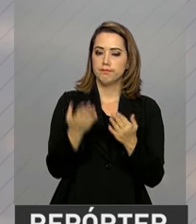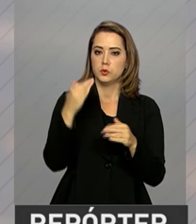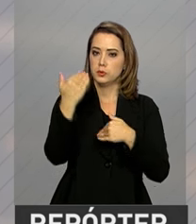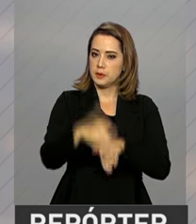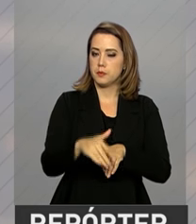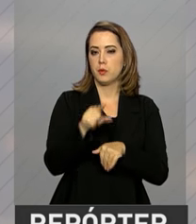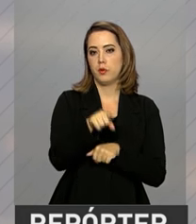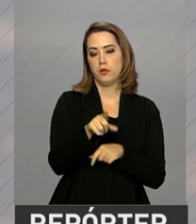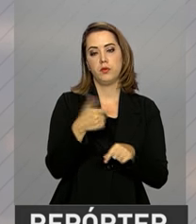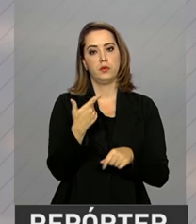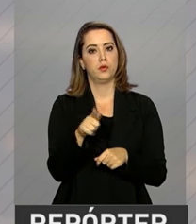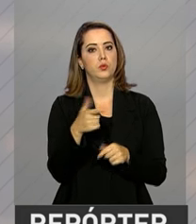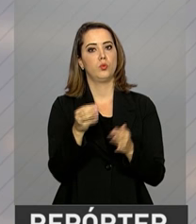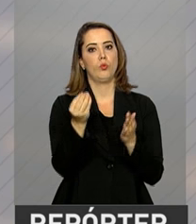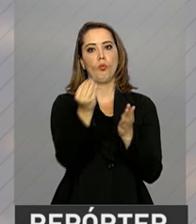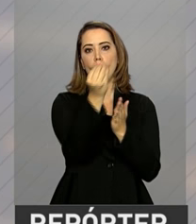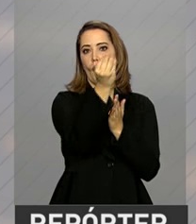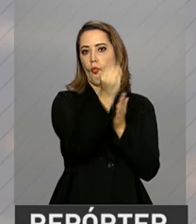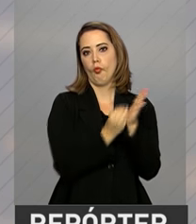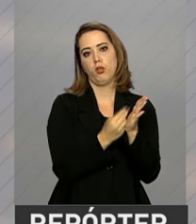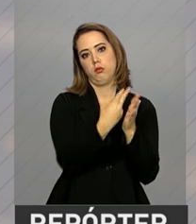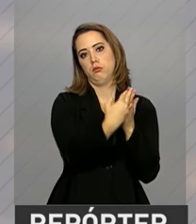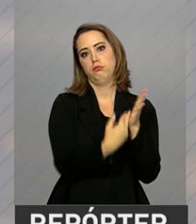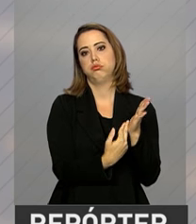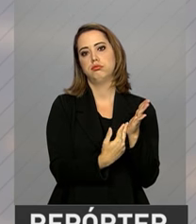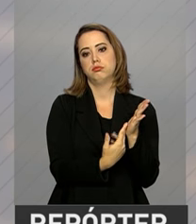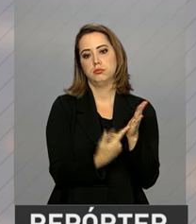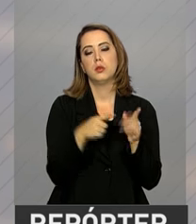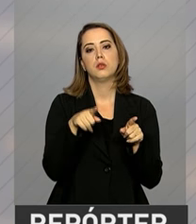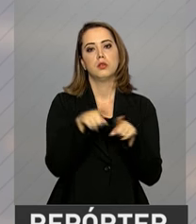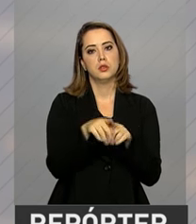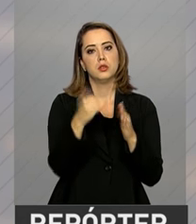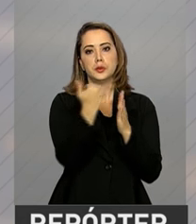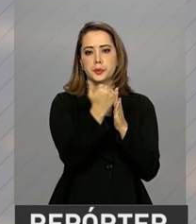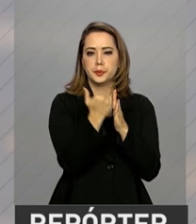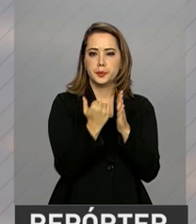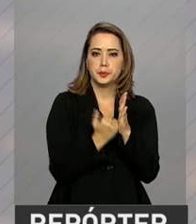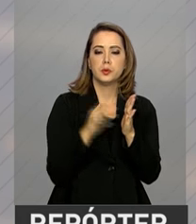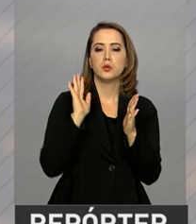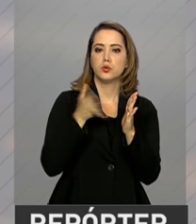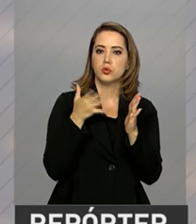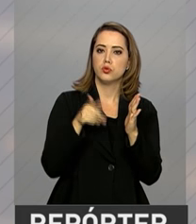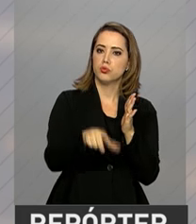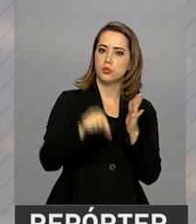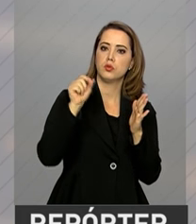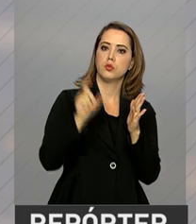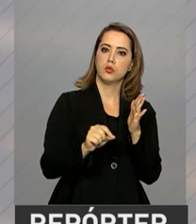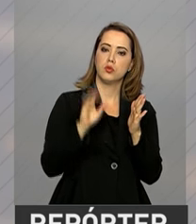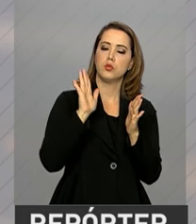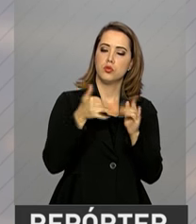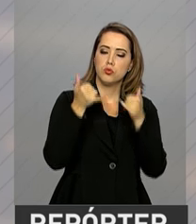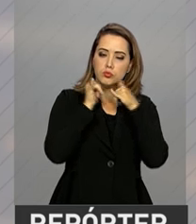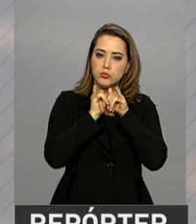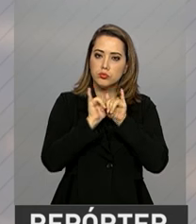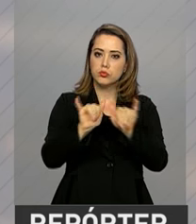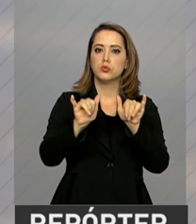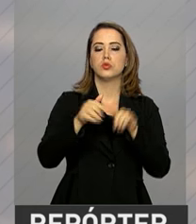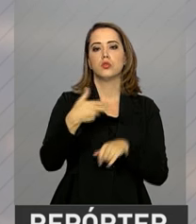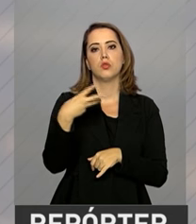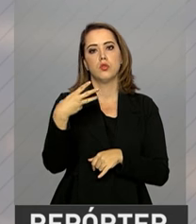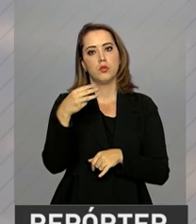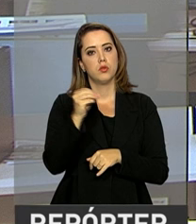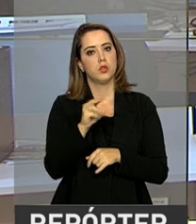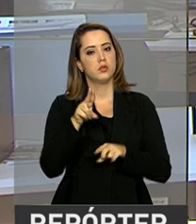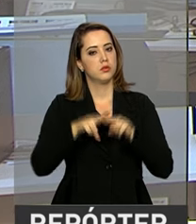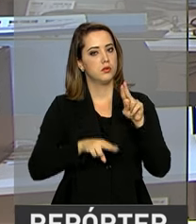provas e não ter tirado zero na redação a lista dos candidatos pré-selecionados vai ser divulgada no dia 30